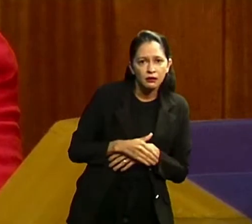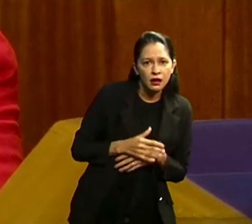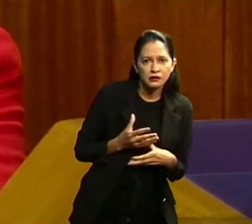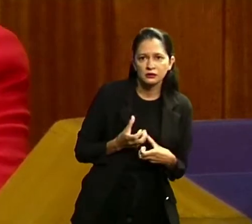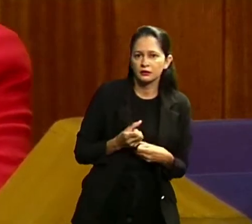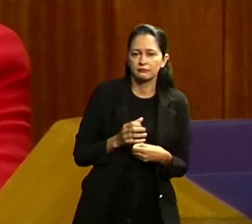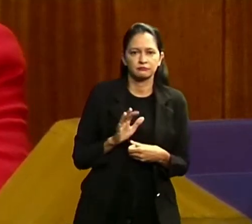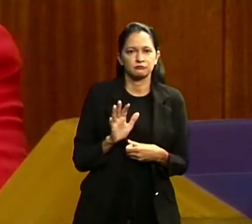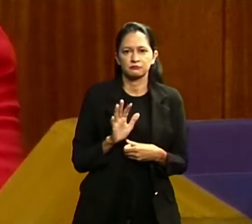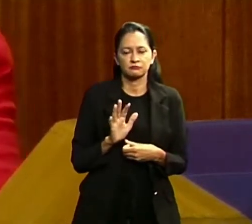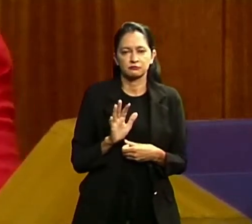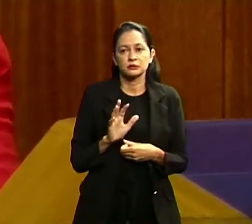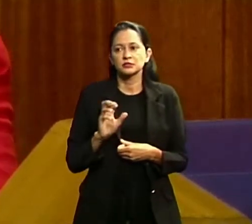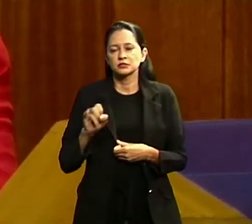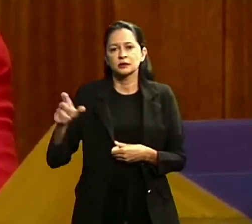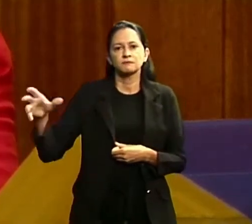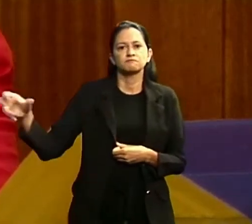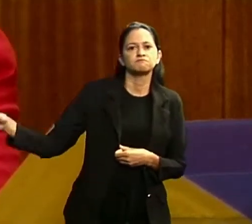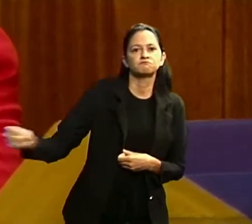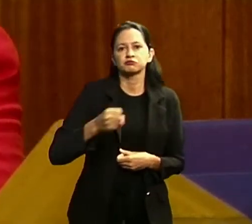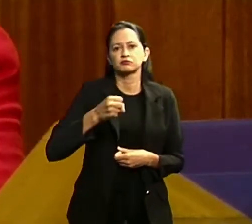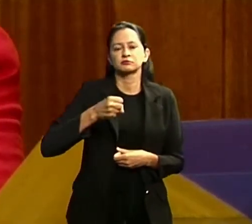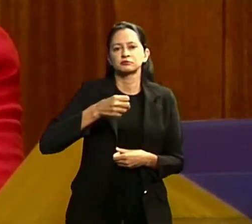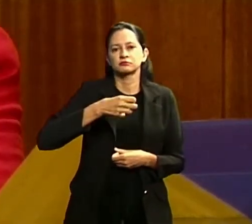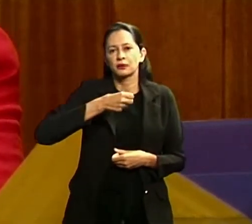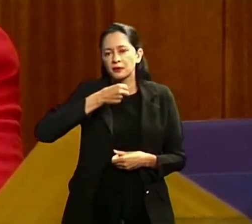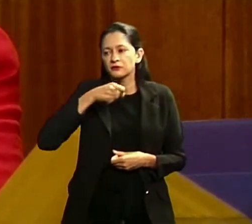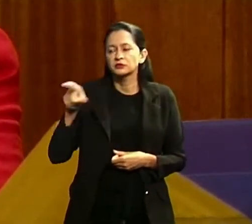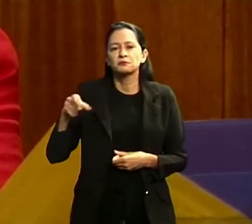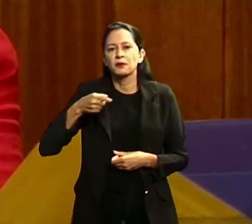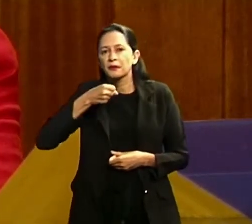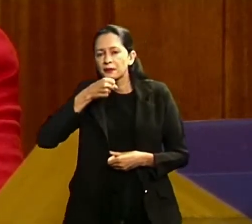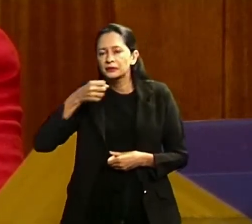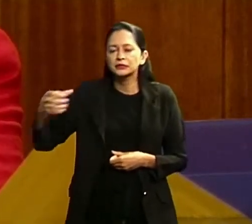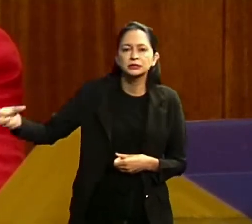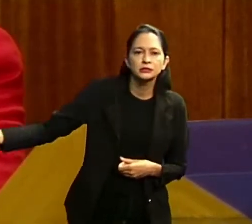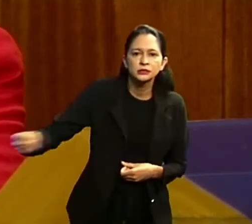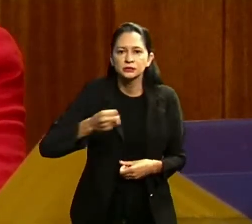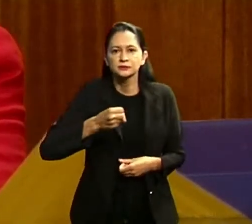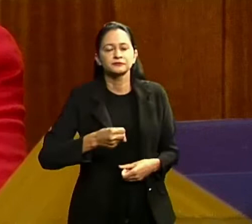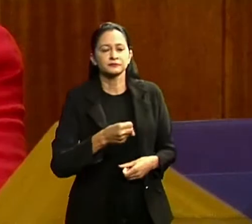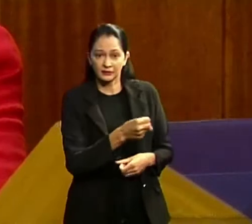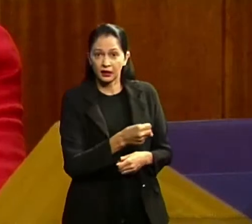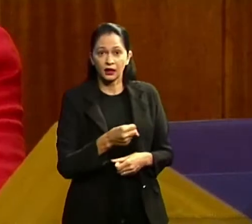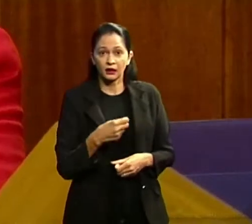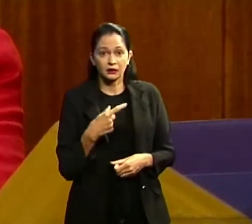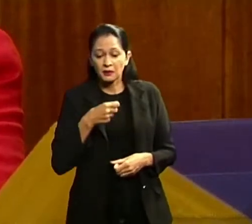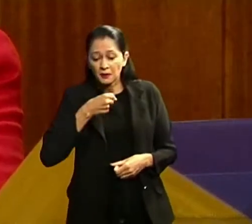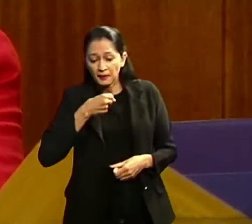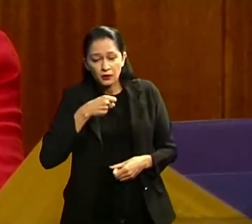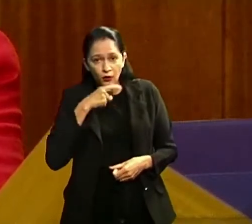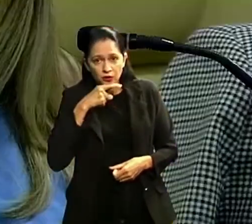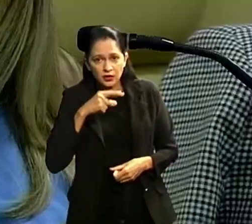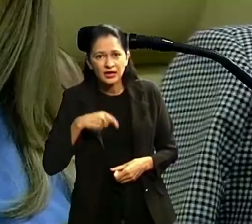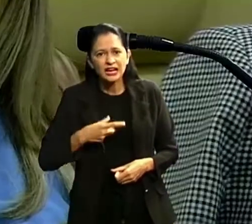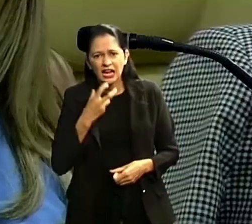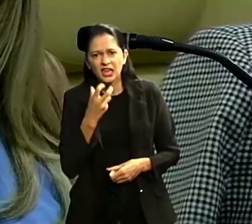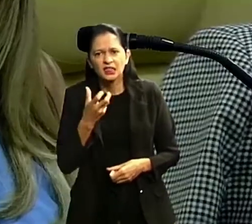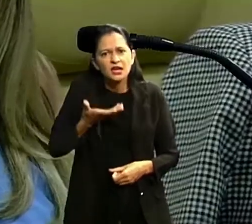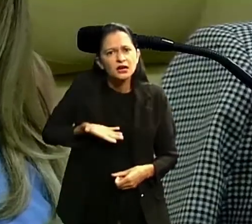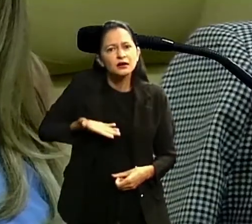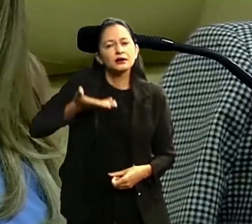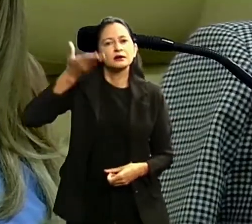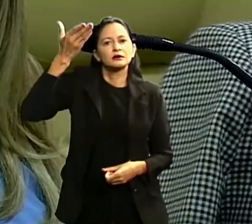nenhuma. Se ele tomou o microfone, se ele calou a sua voz, grita, não se rebaixa